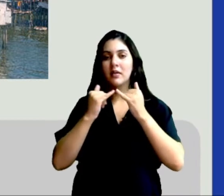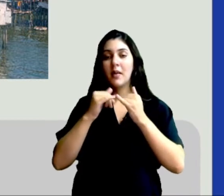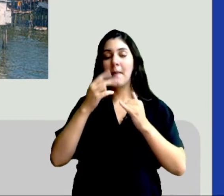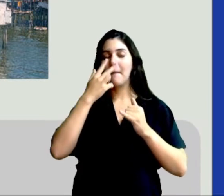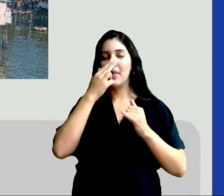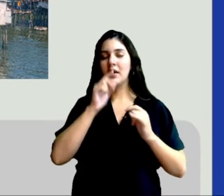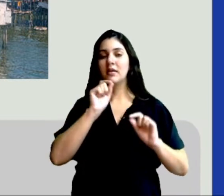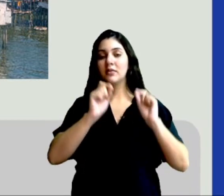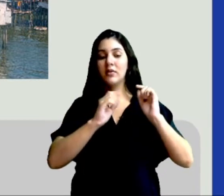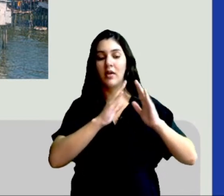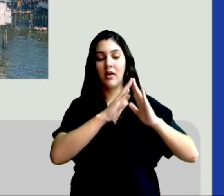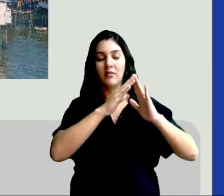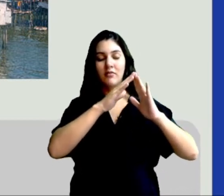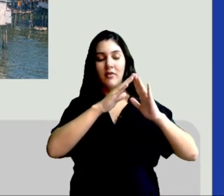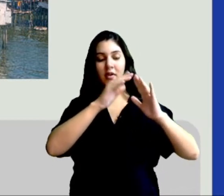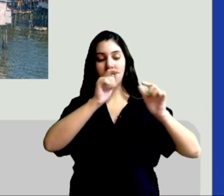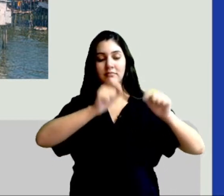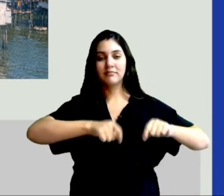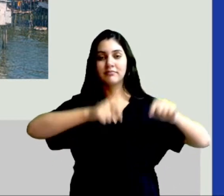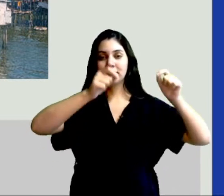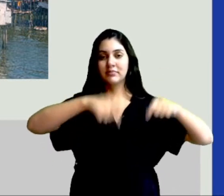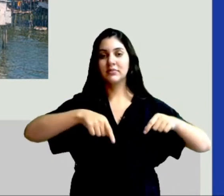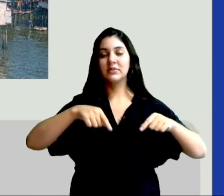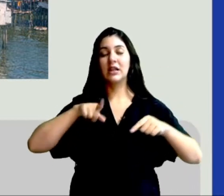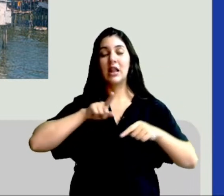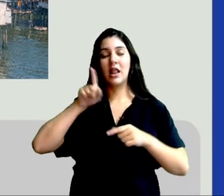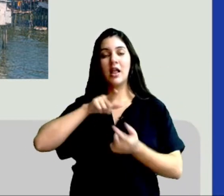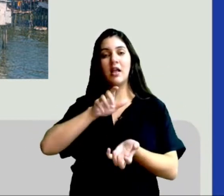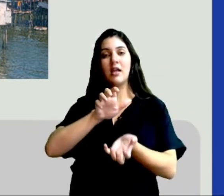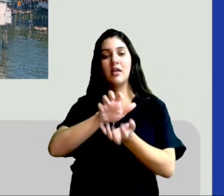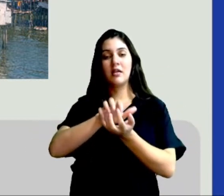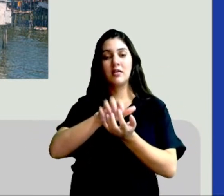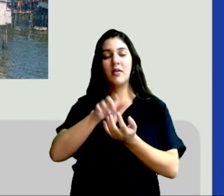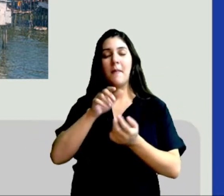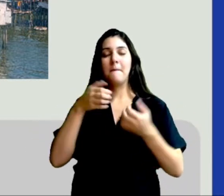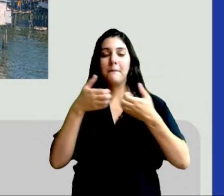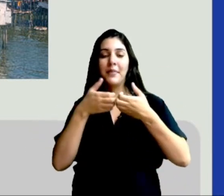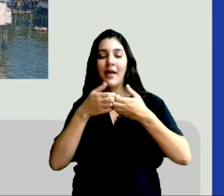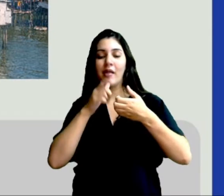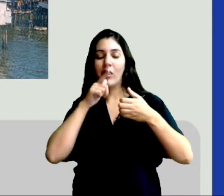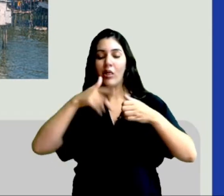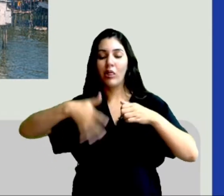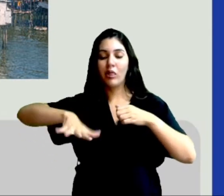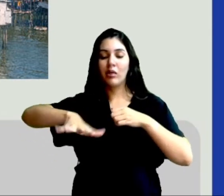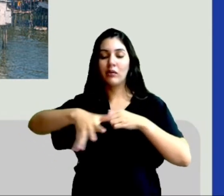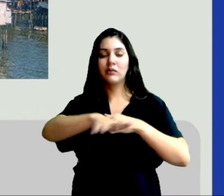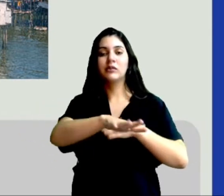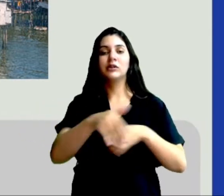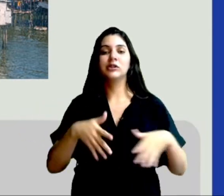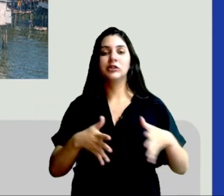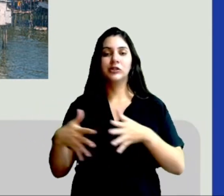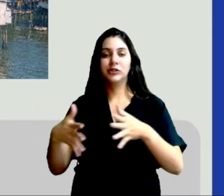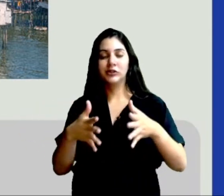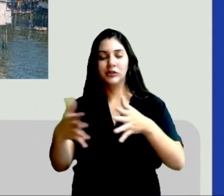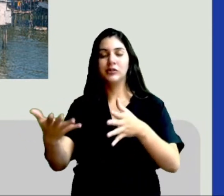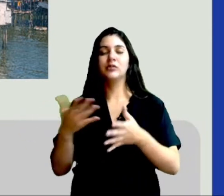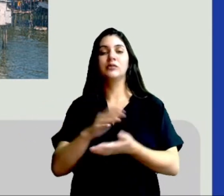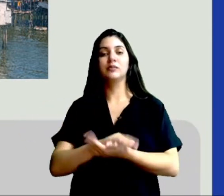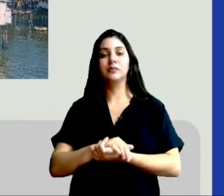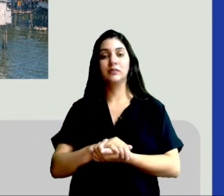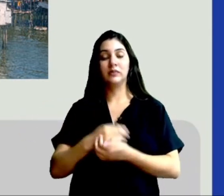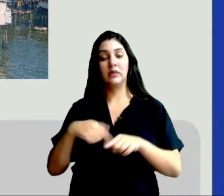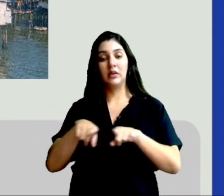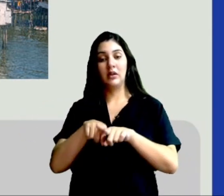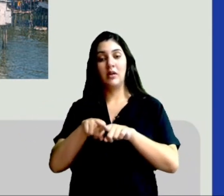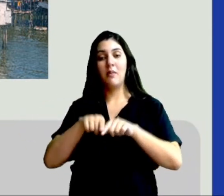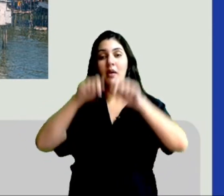gente vê aqui, inclusive na região metropolitana, né? Aquela parte dos alagados, né? Os pessoas que moram junto aos rios ribeirinhos,